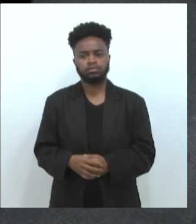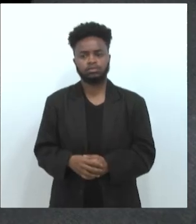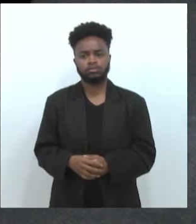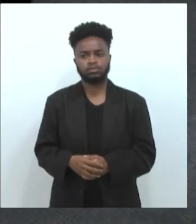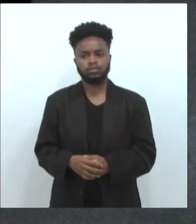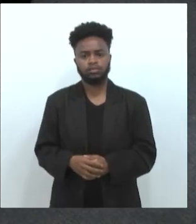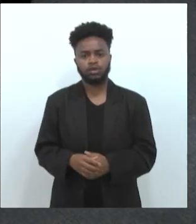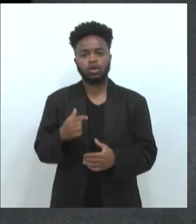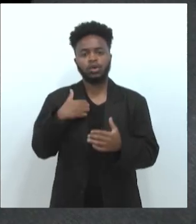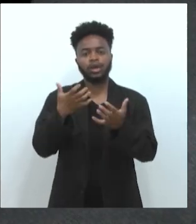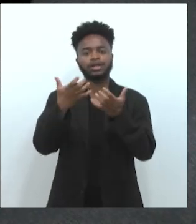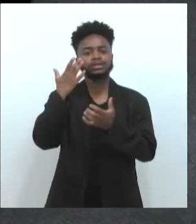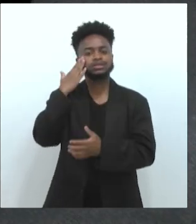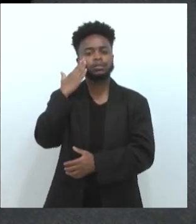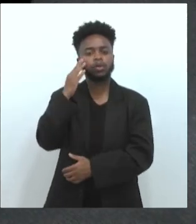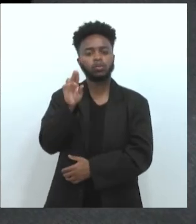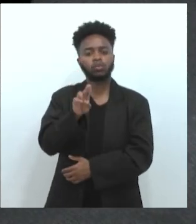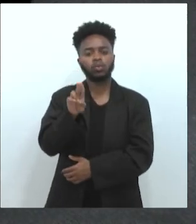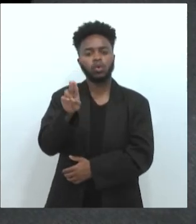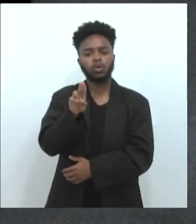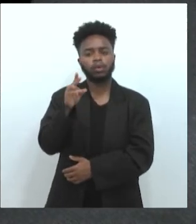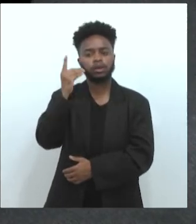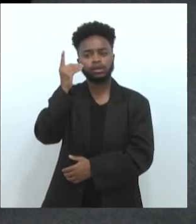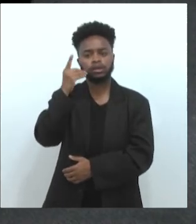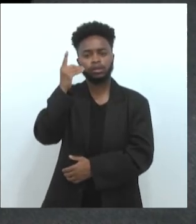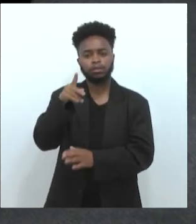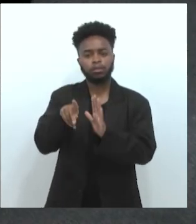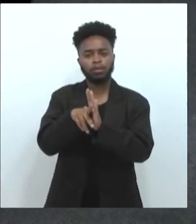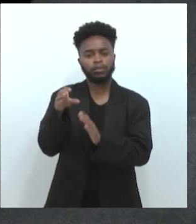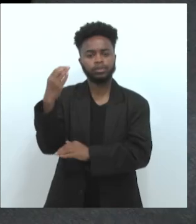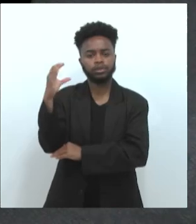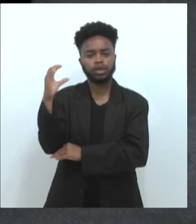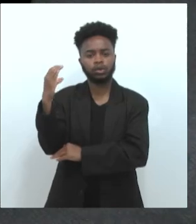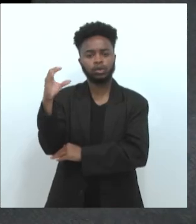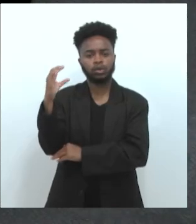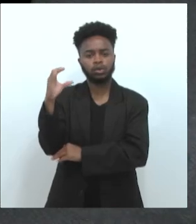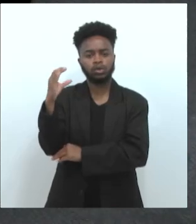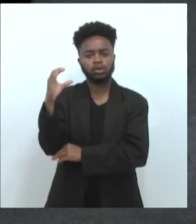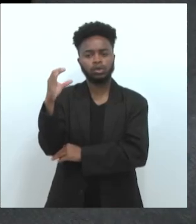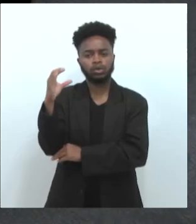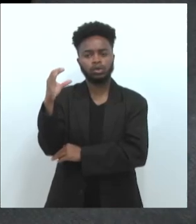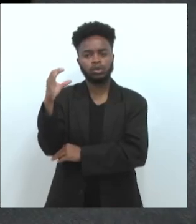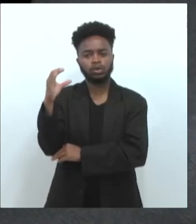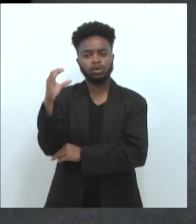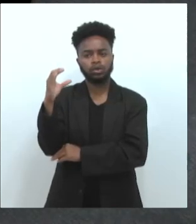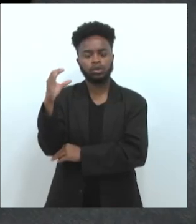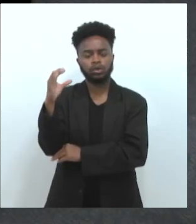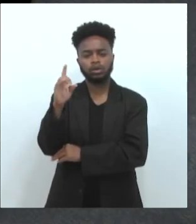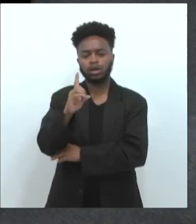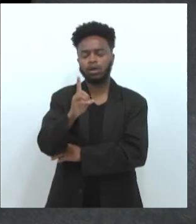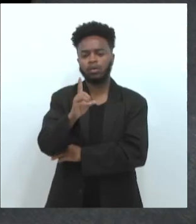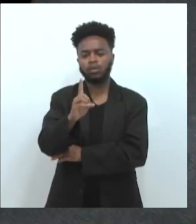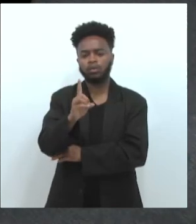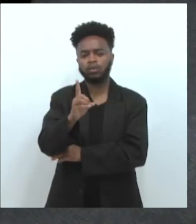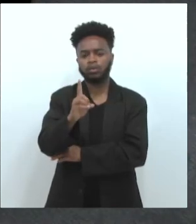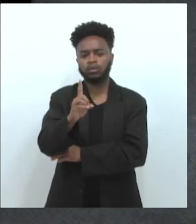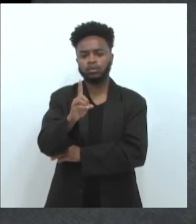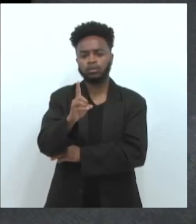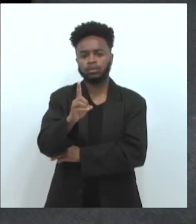que eu queria saber o nome do deputado niteroense que estava com ele. Vinícius Cozzolino e Fred Pacheco.